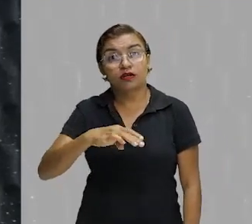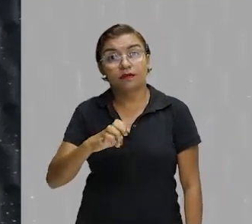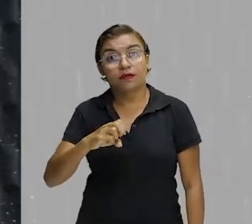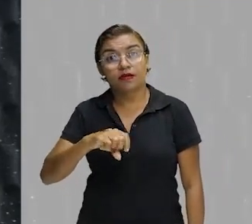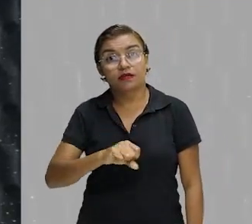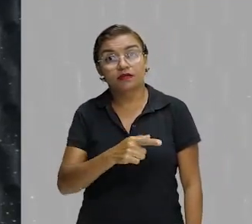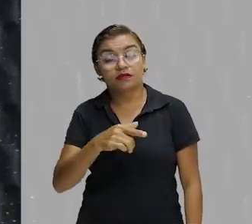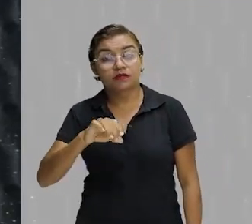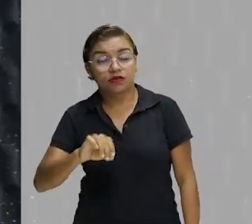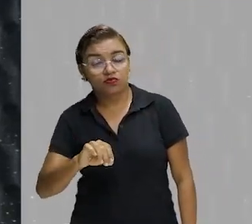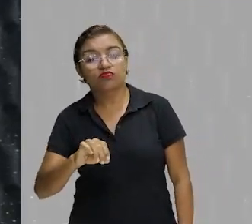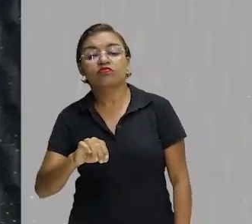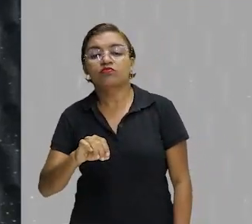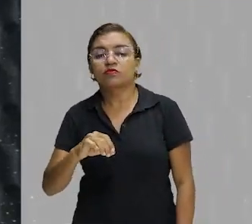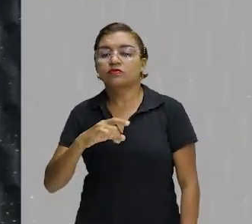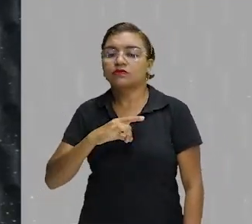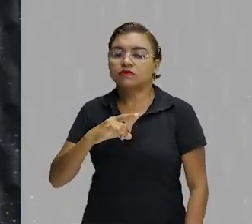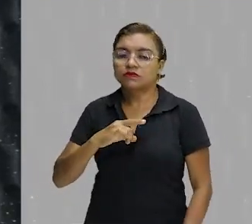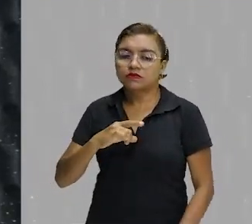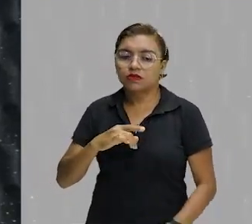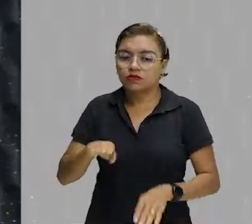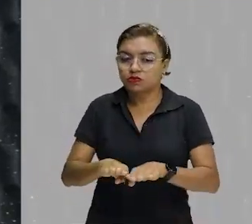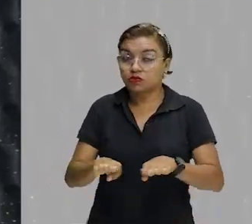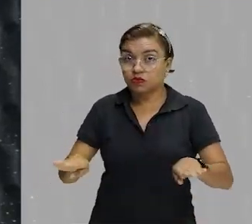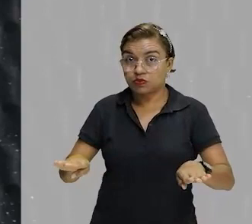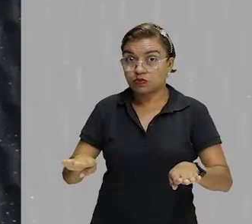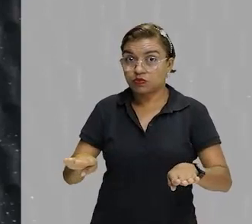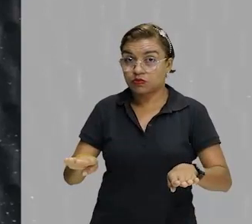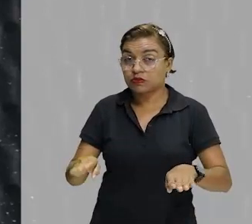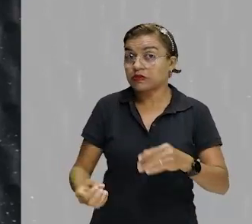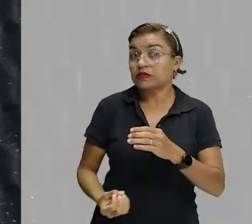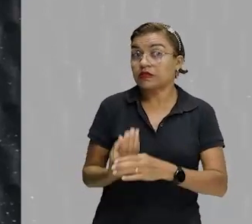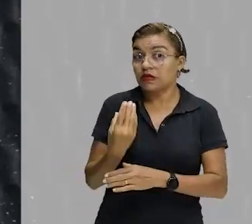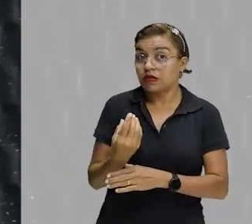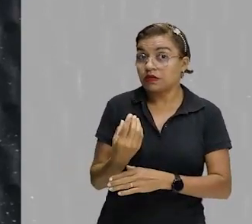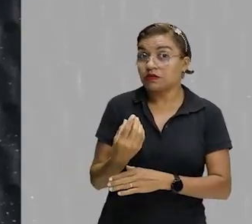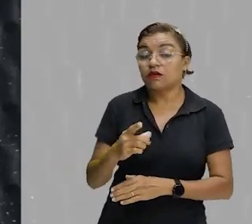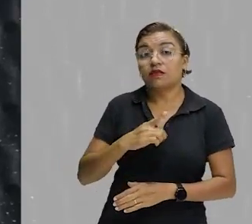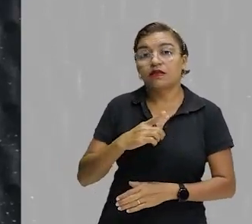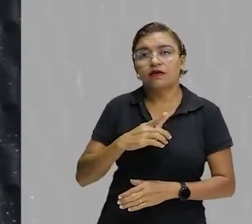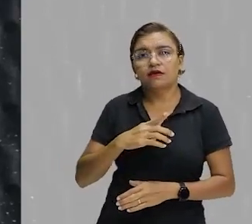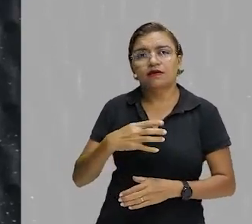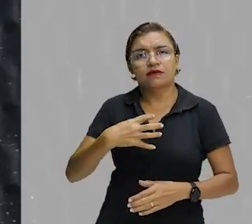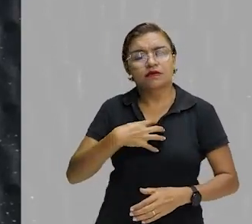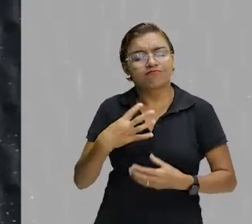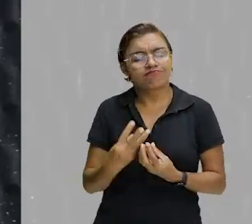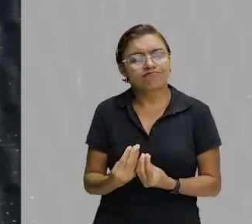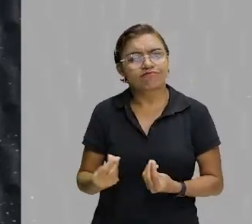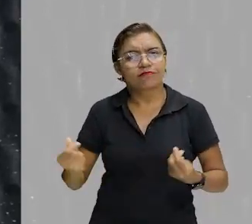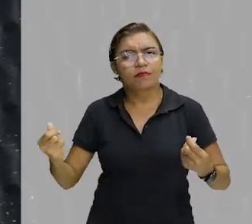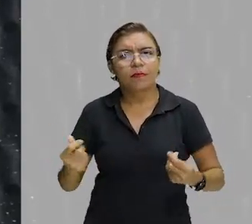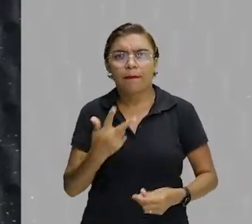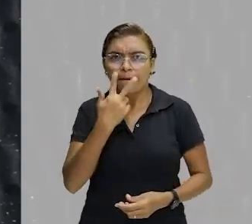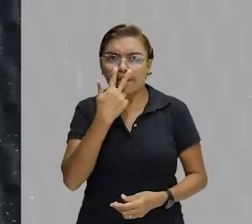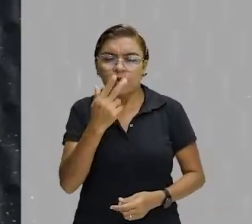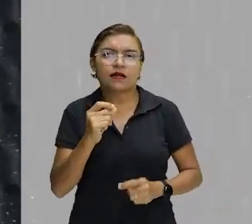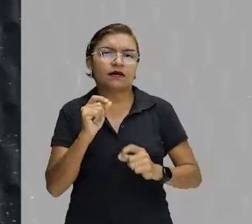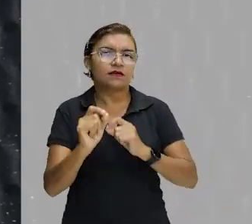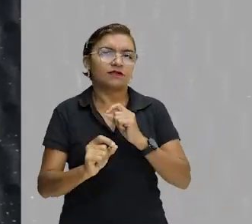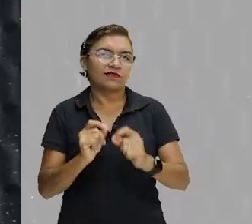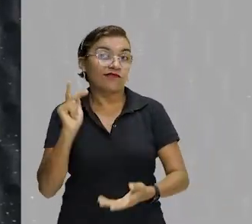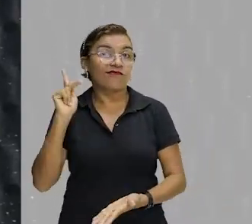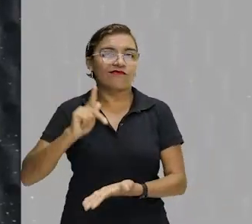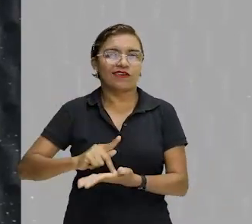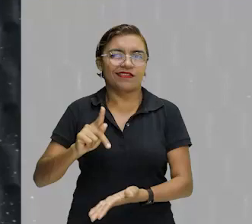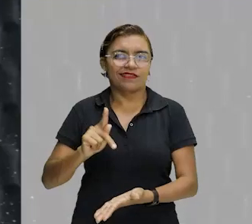visual de 3 dimensões numa superfície bidimensional, criando essa sensação de que a igreja parece realmente de